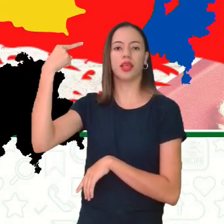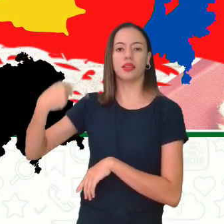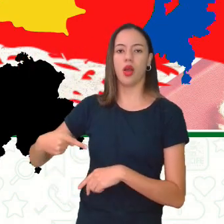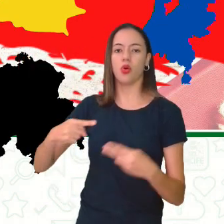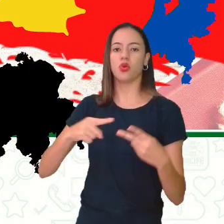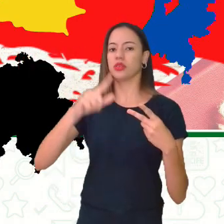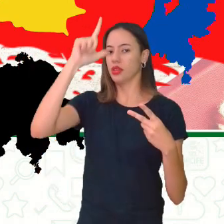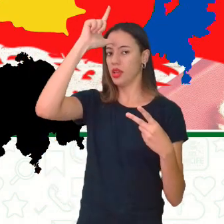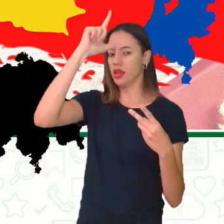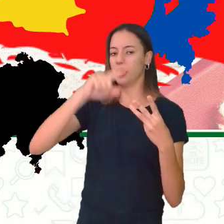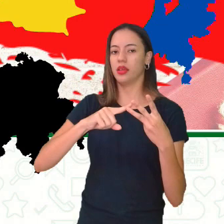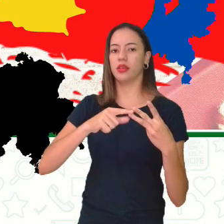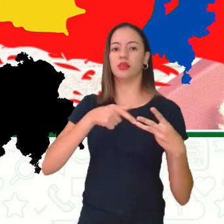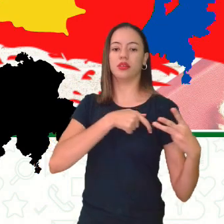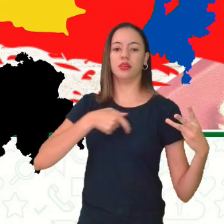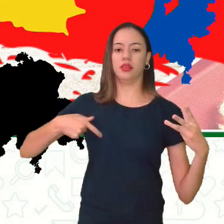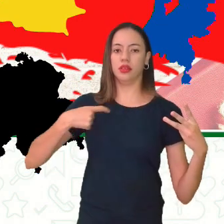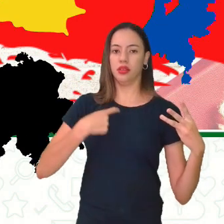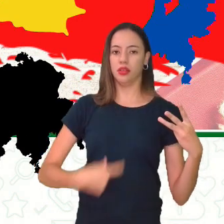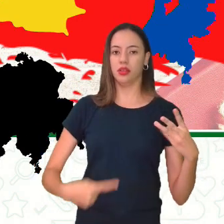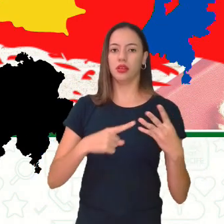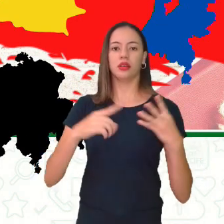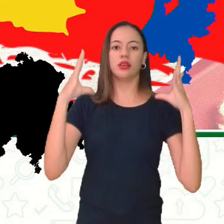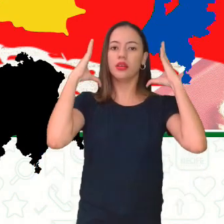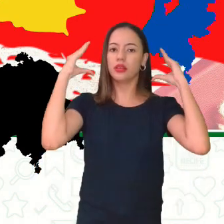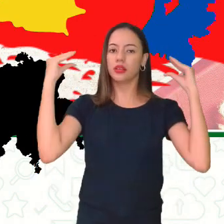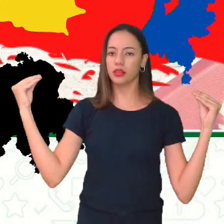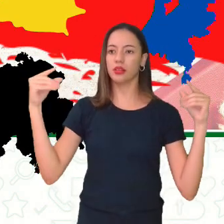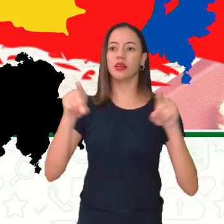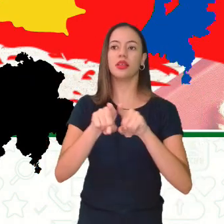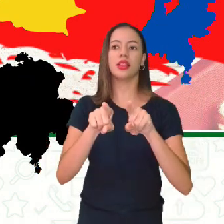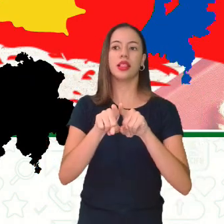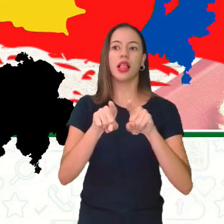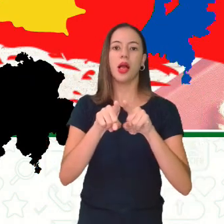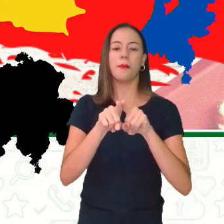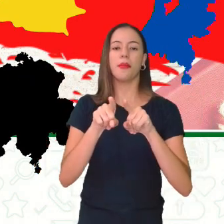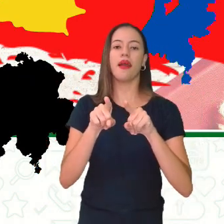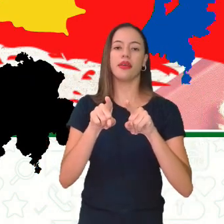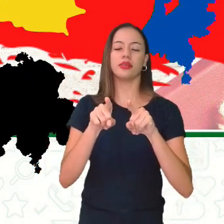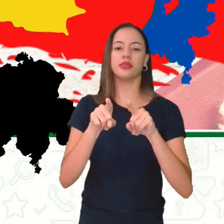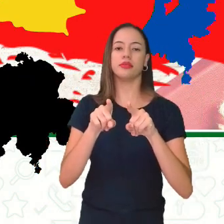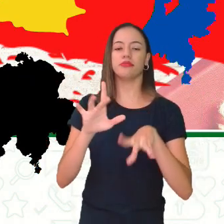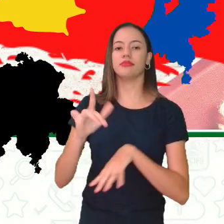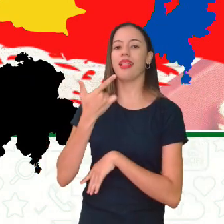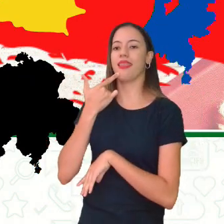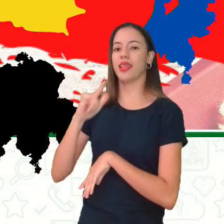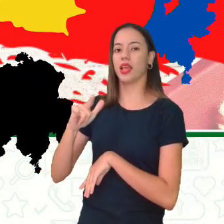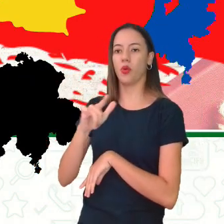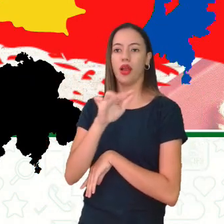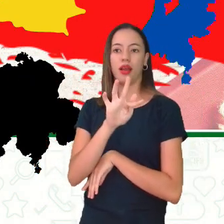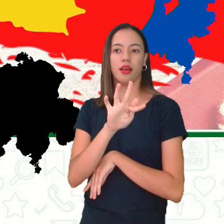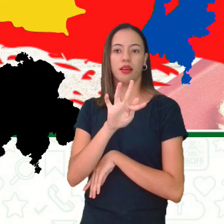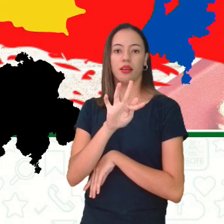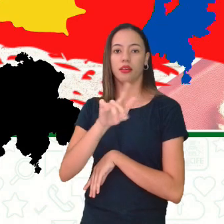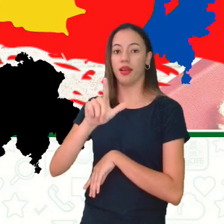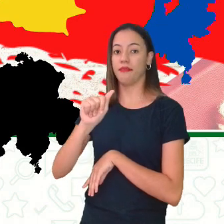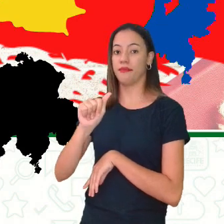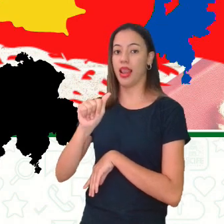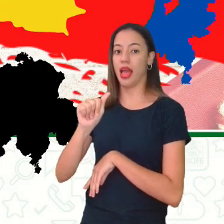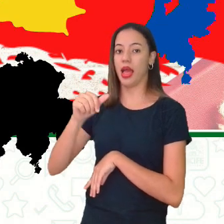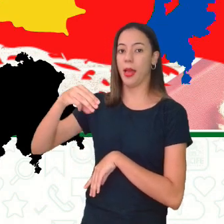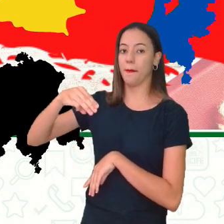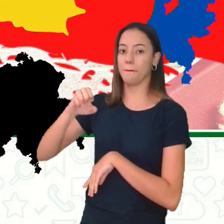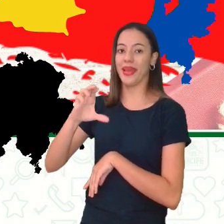Alemanha, Suíça, na Holanda e na parte de língua flamenca, né, da Bélgica,